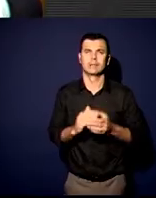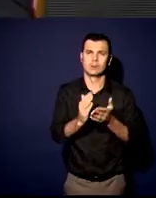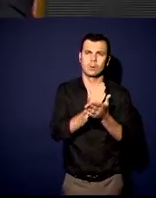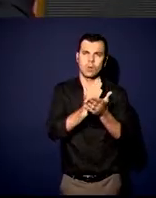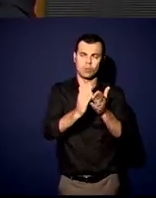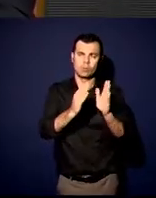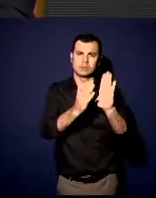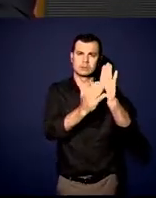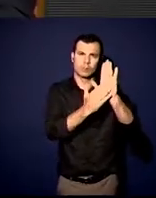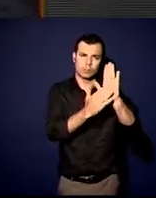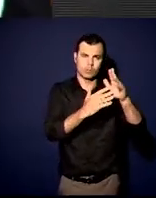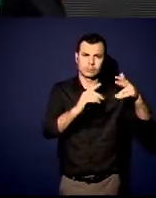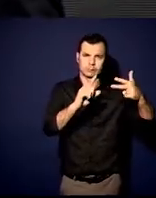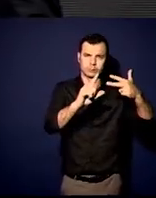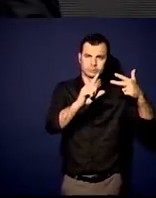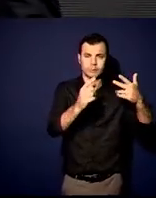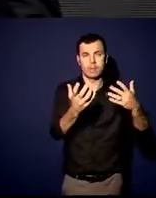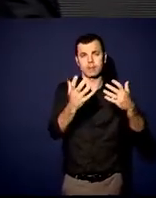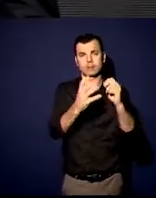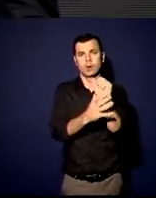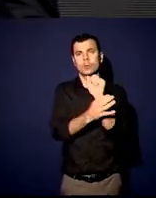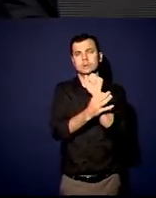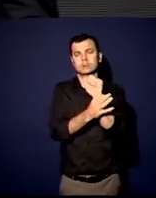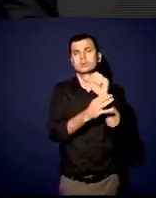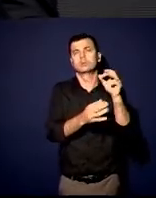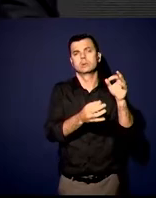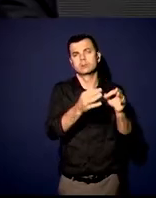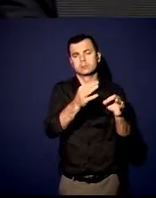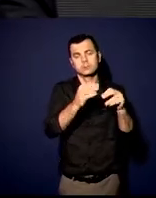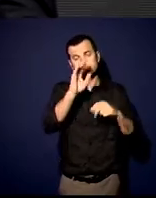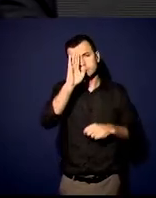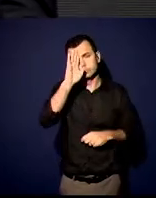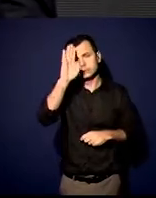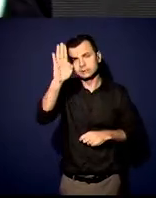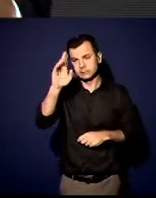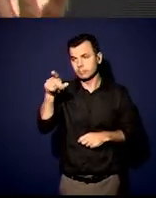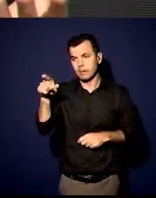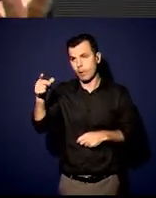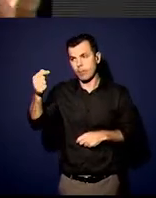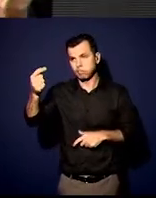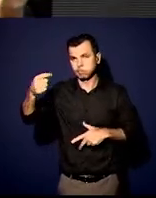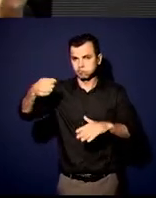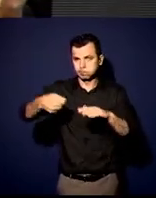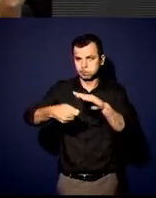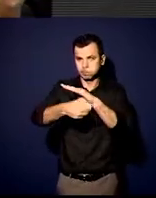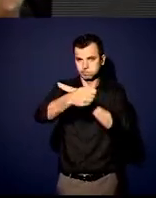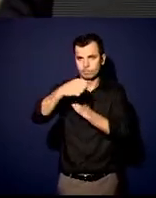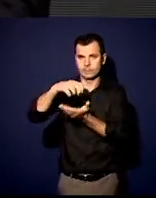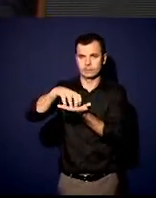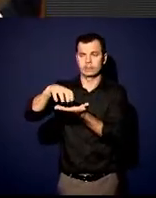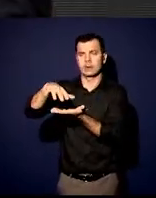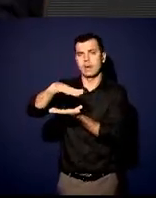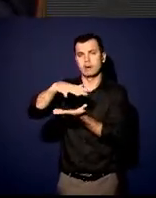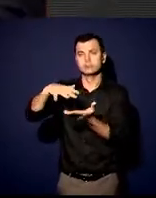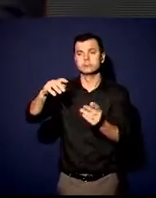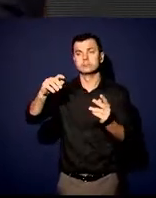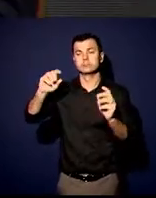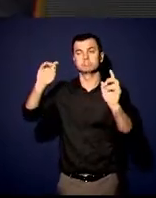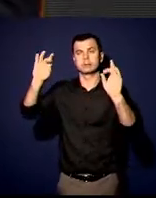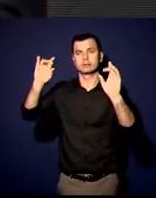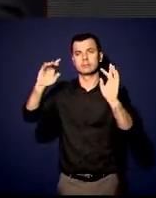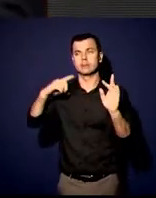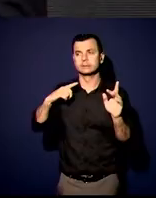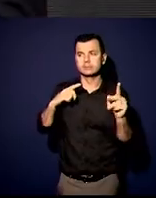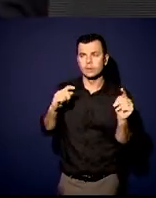segurança jurídica principalmente para os investidores em áreas essenciais que são na sua maioria controladas